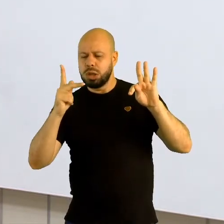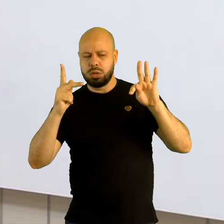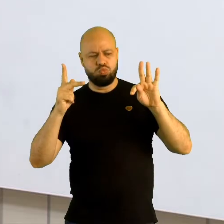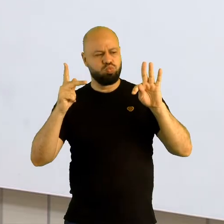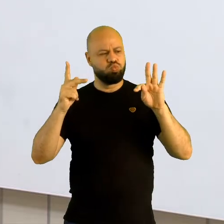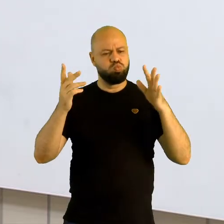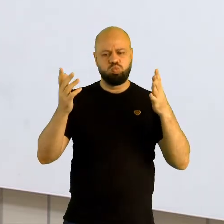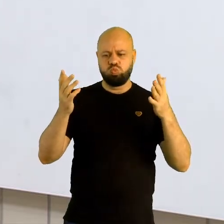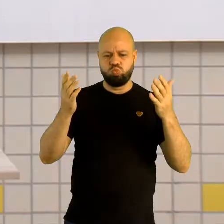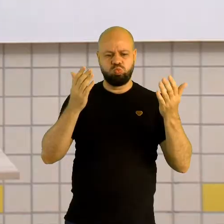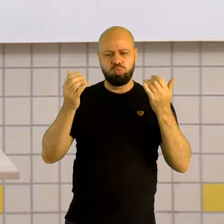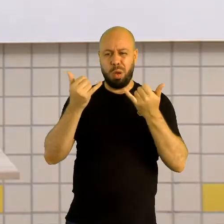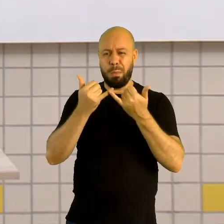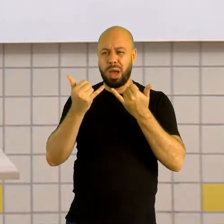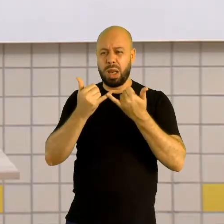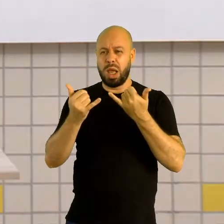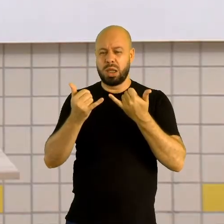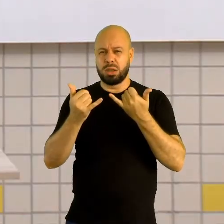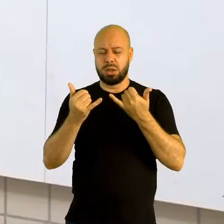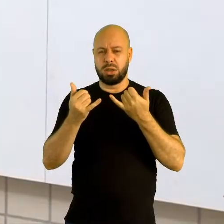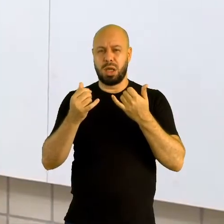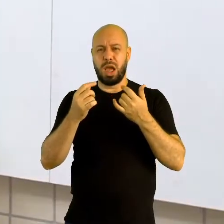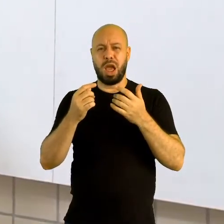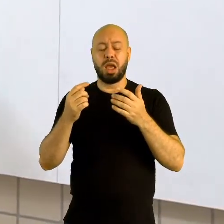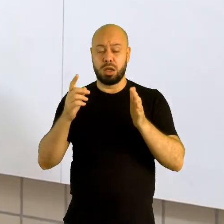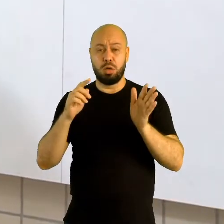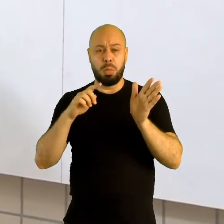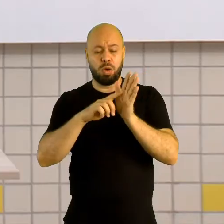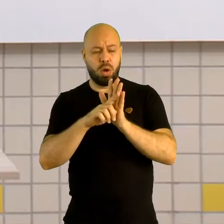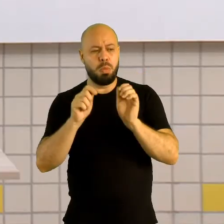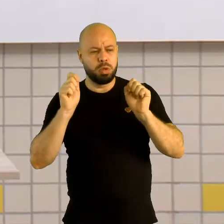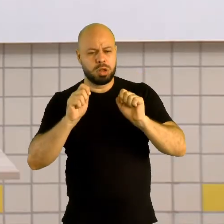to buy? Fazer a mesma coisa aqui?